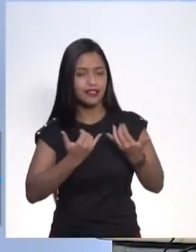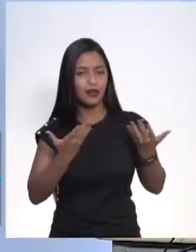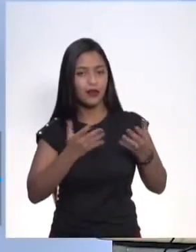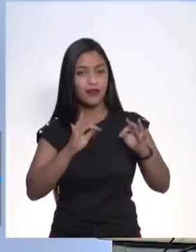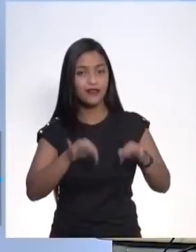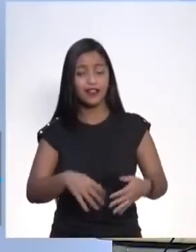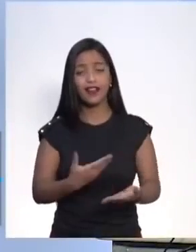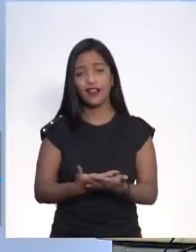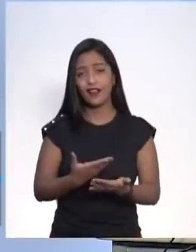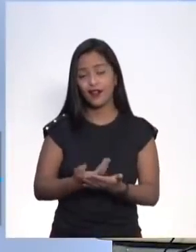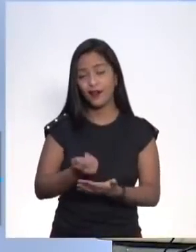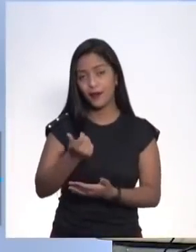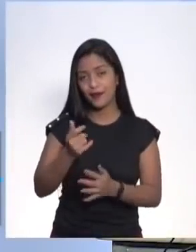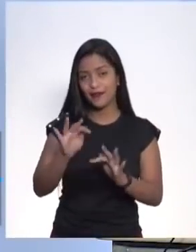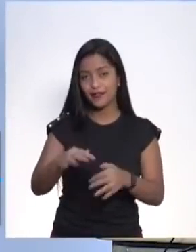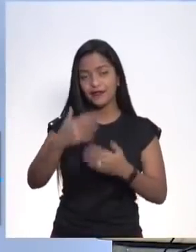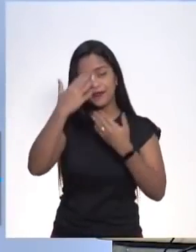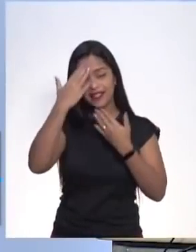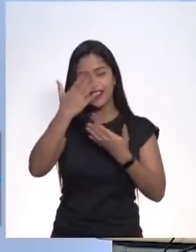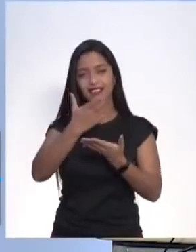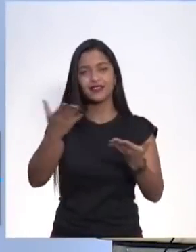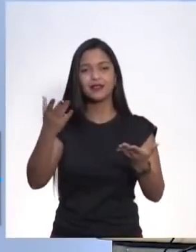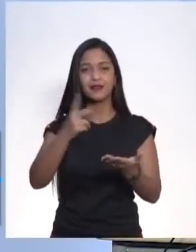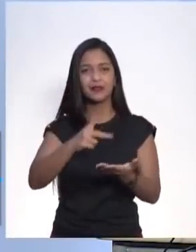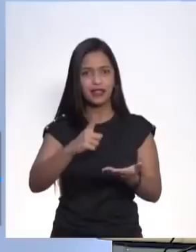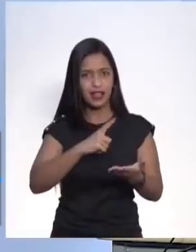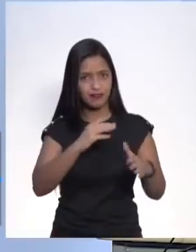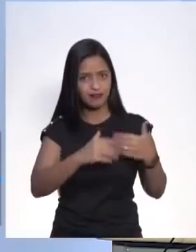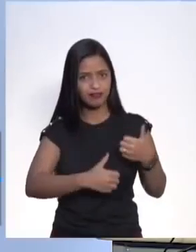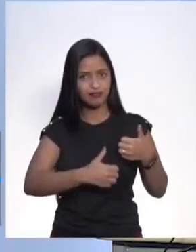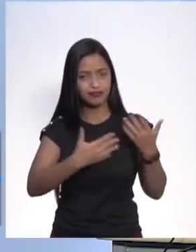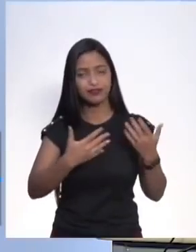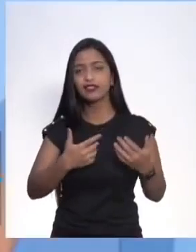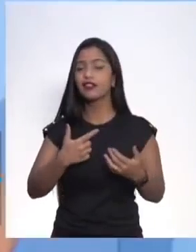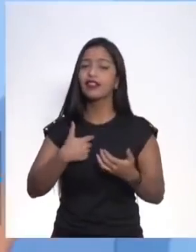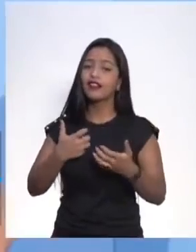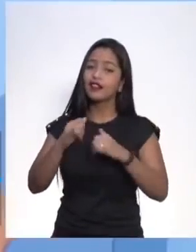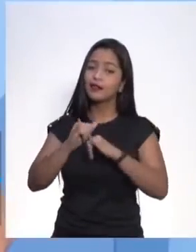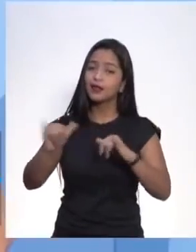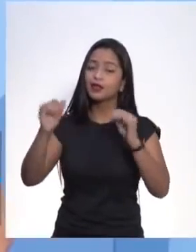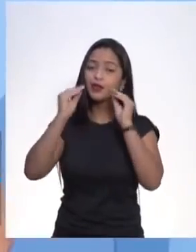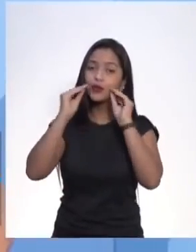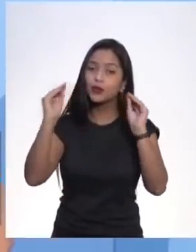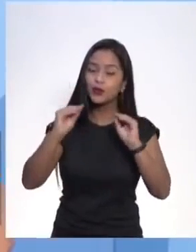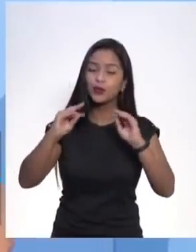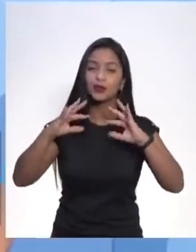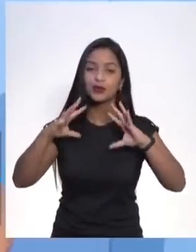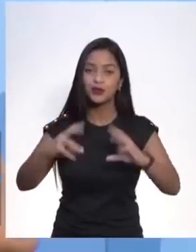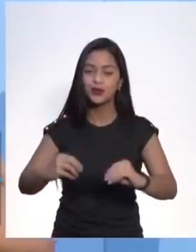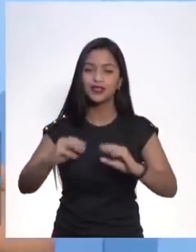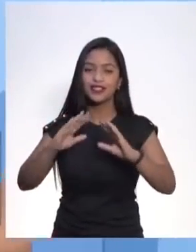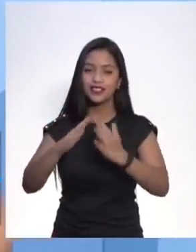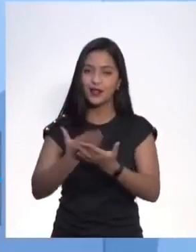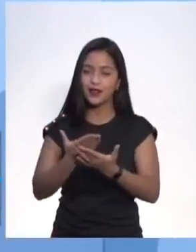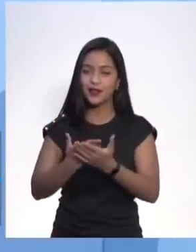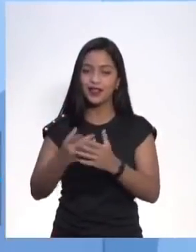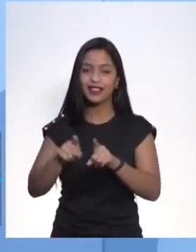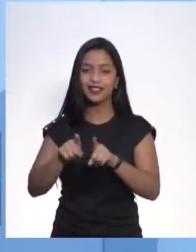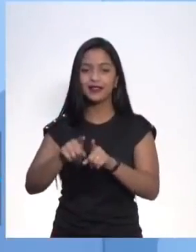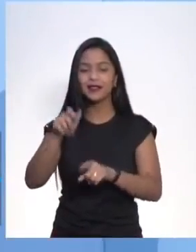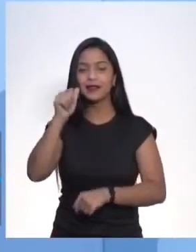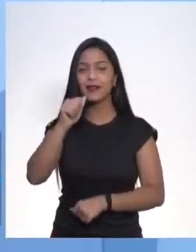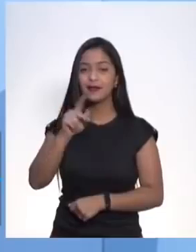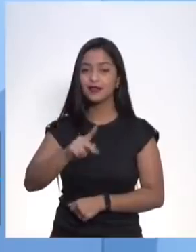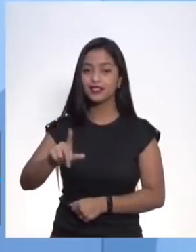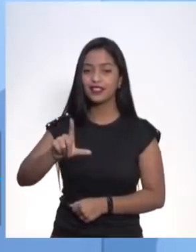encerrando a aula, eu quero agradecer a todos os professores. Algum recadinho? Queria mandar um beijo para todos da minha escola, um beijo para minha professora Liliane,